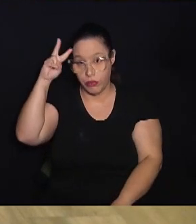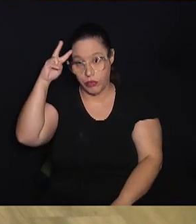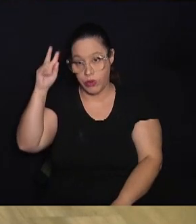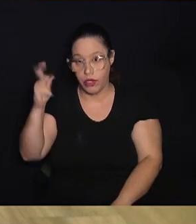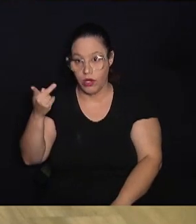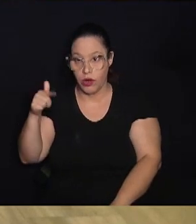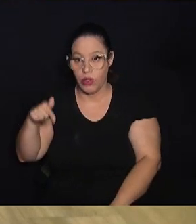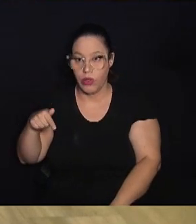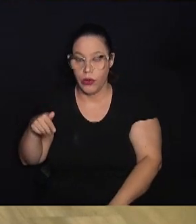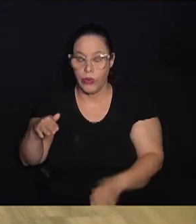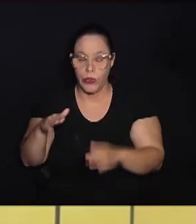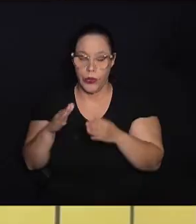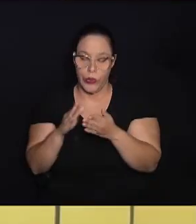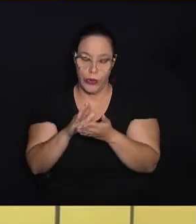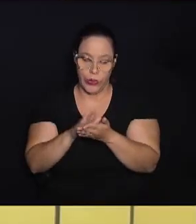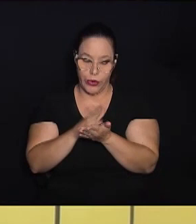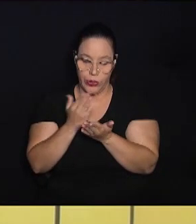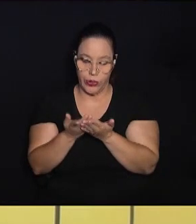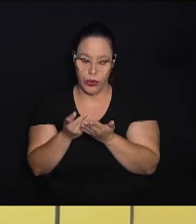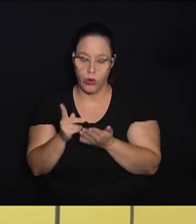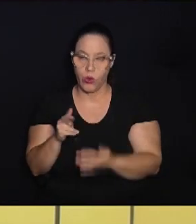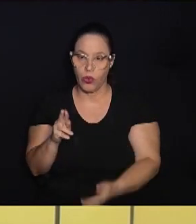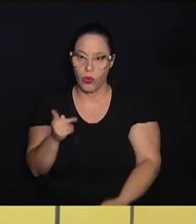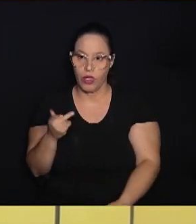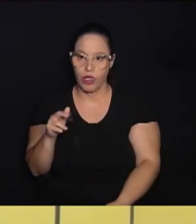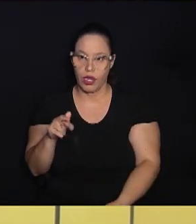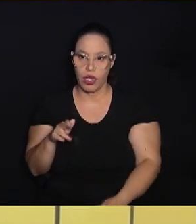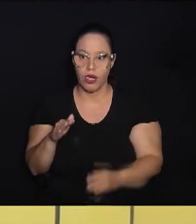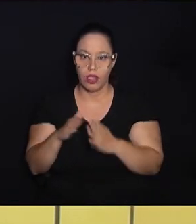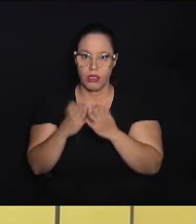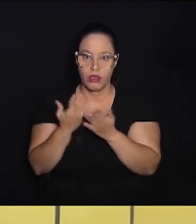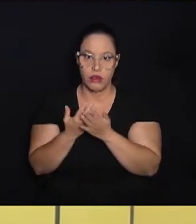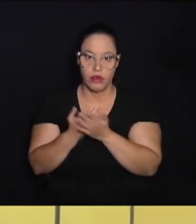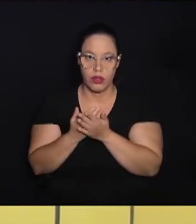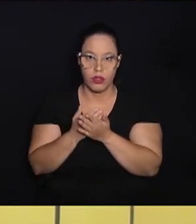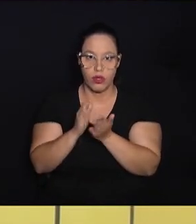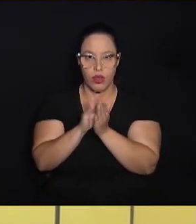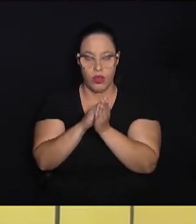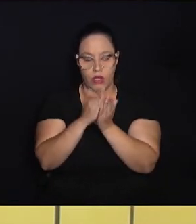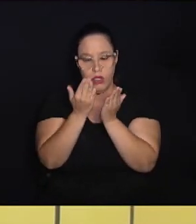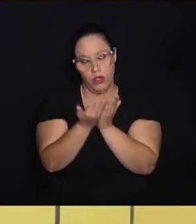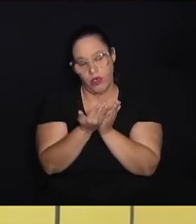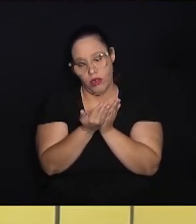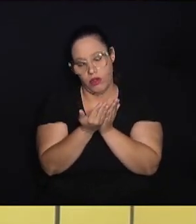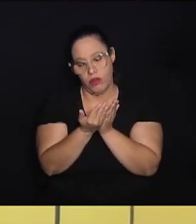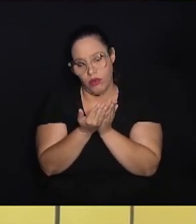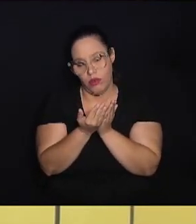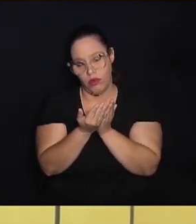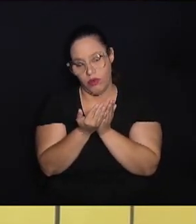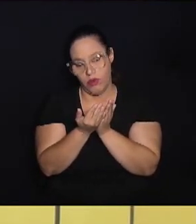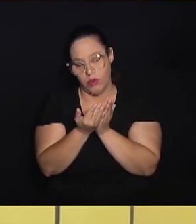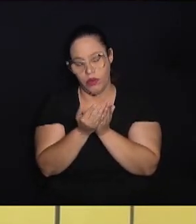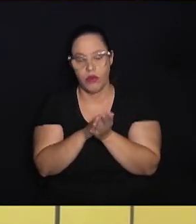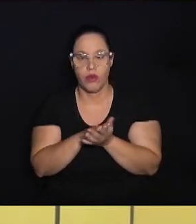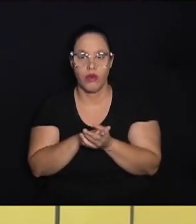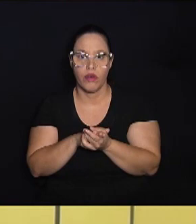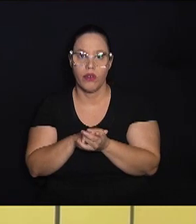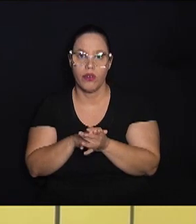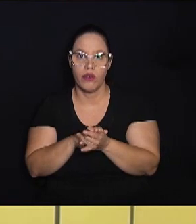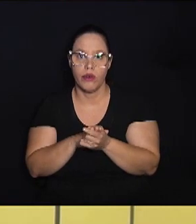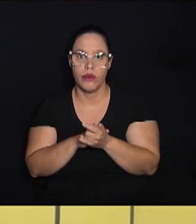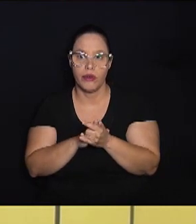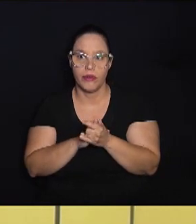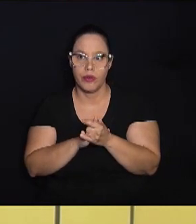escola né o quadrinho ele é uma ferramenta de comunicação também então por exemplo o livro que você citou educação est jbi que eu escrevi faz muito tempo Acho que nem tem